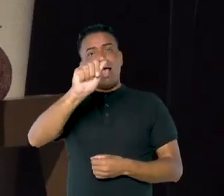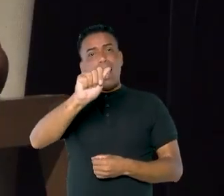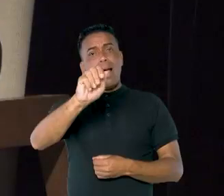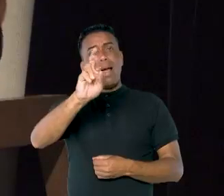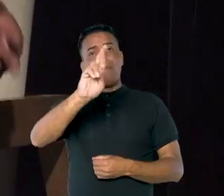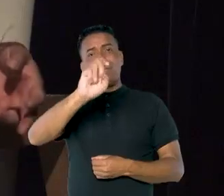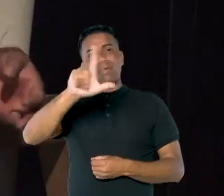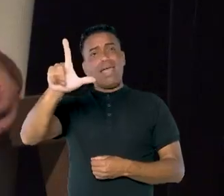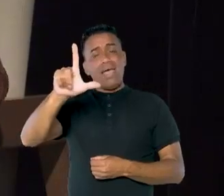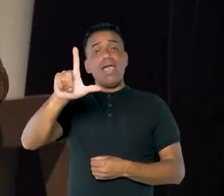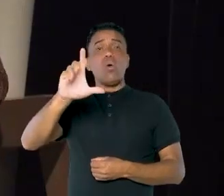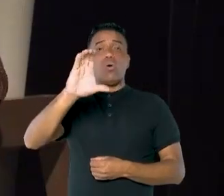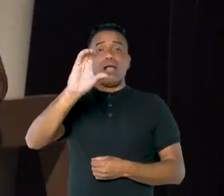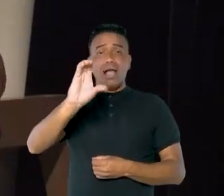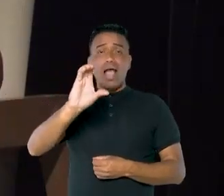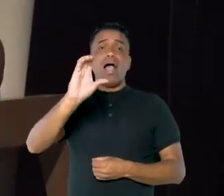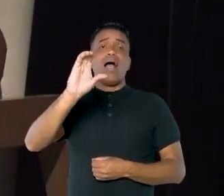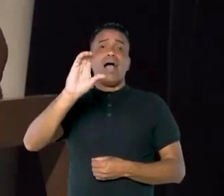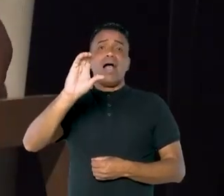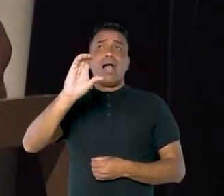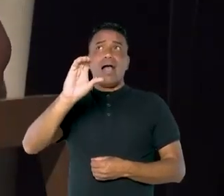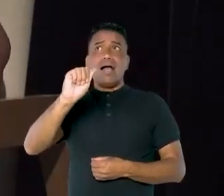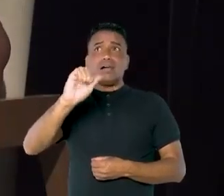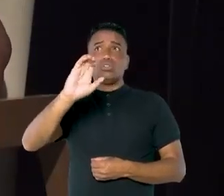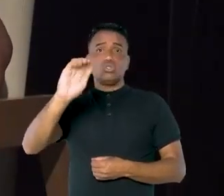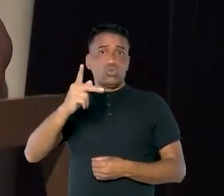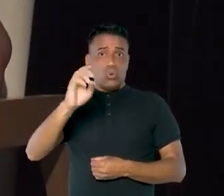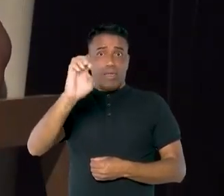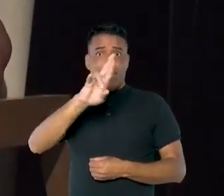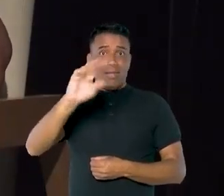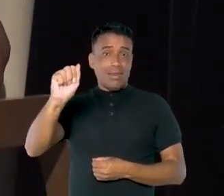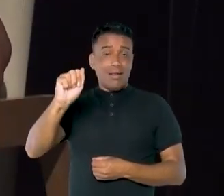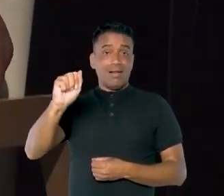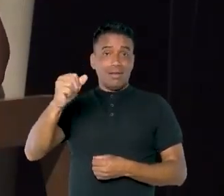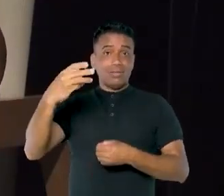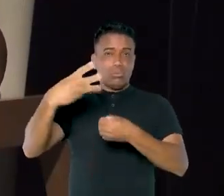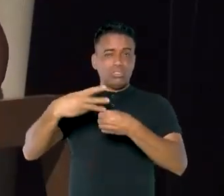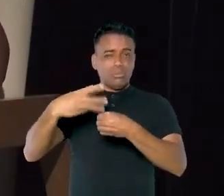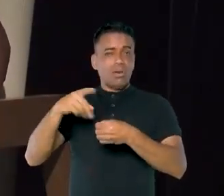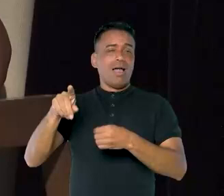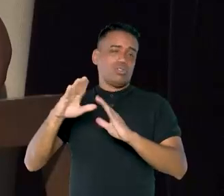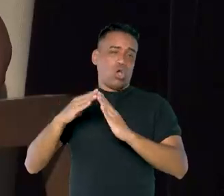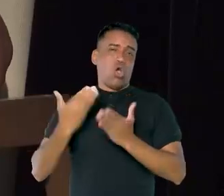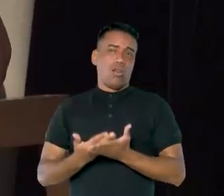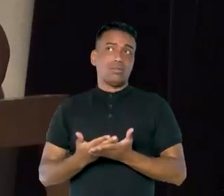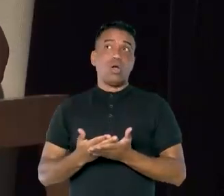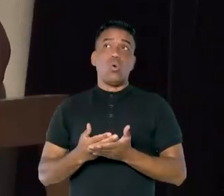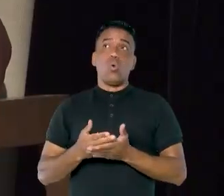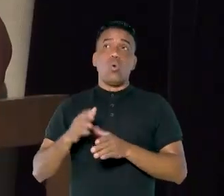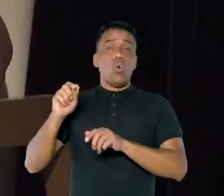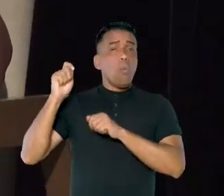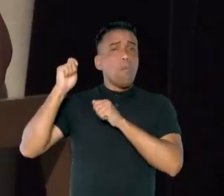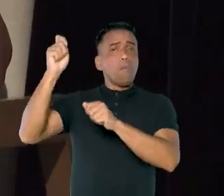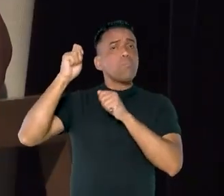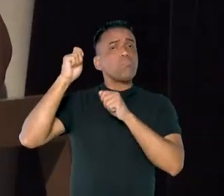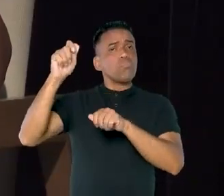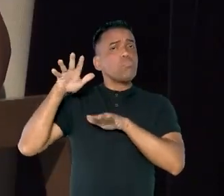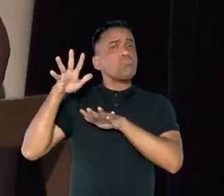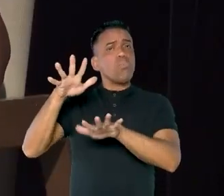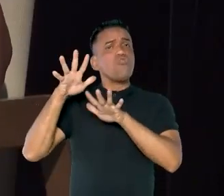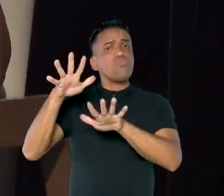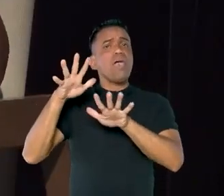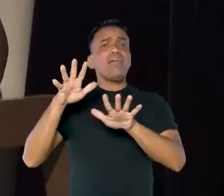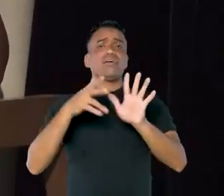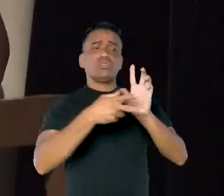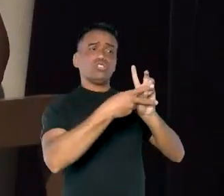para continuar o estudo. E aí eu acompanhava muito a luta do movimento indígena em pauta de demarcação da terra indígena.